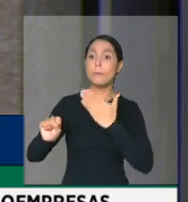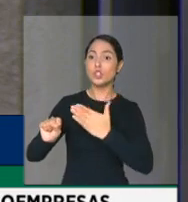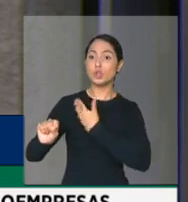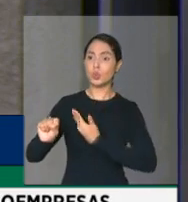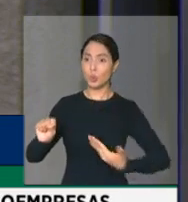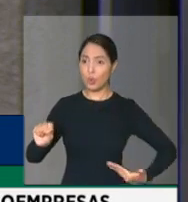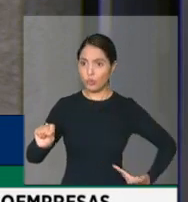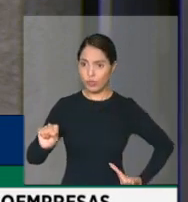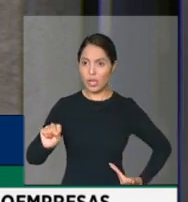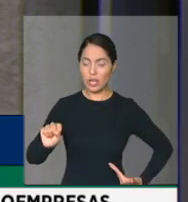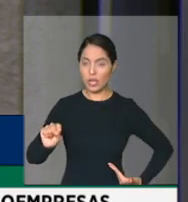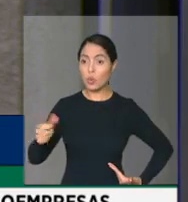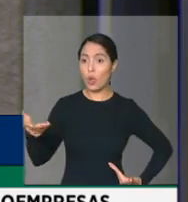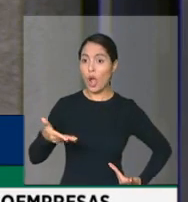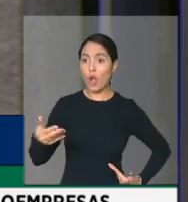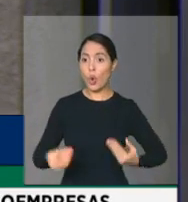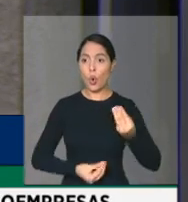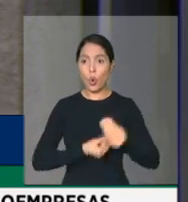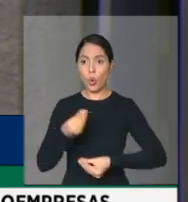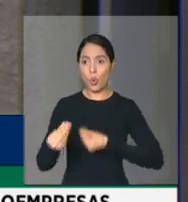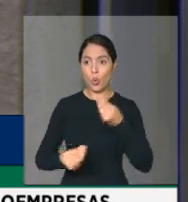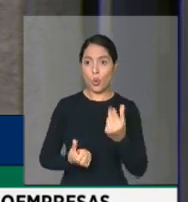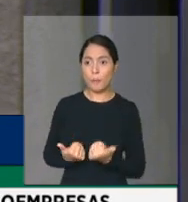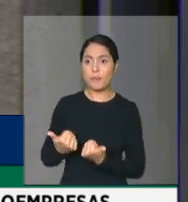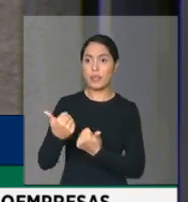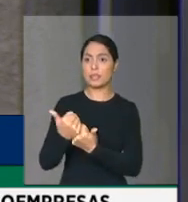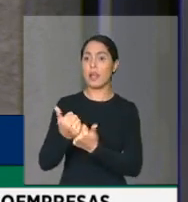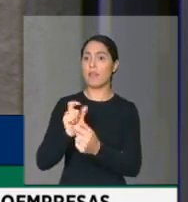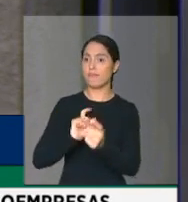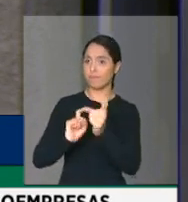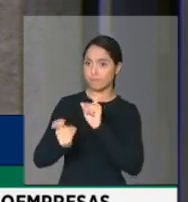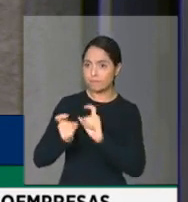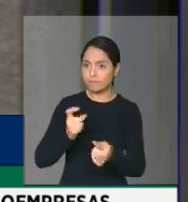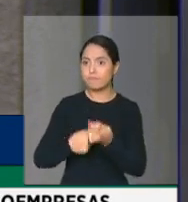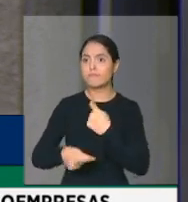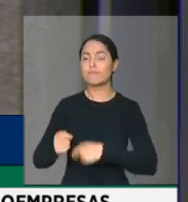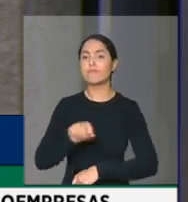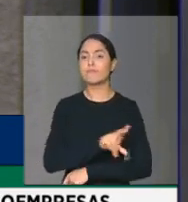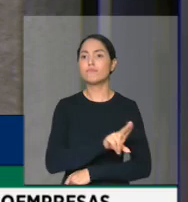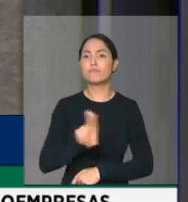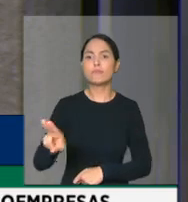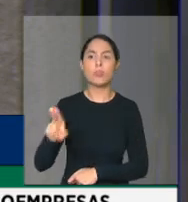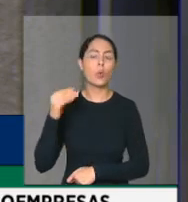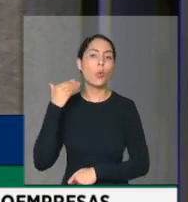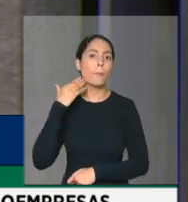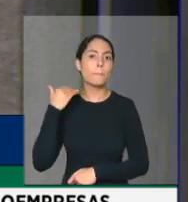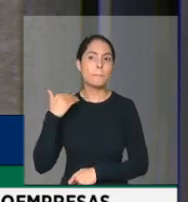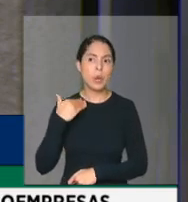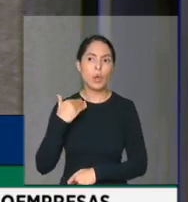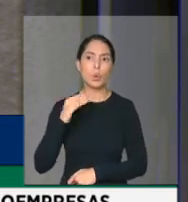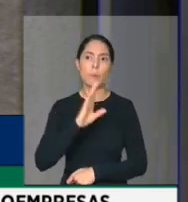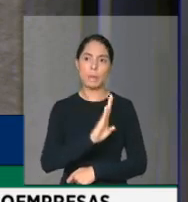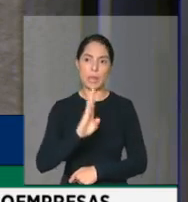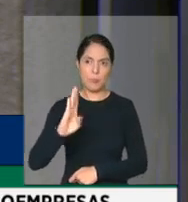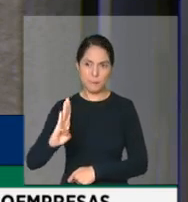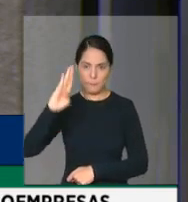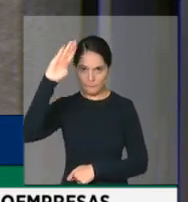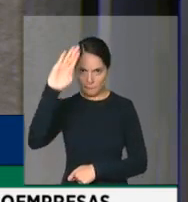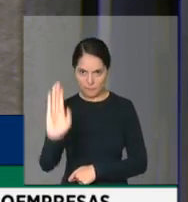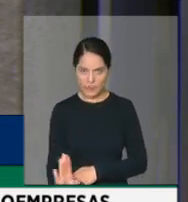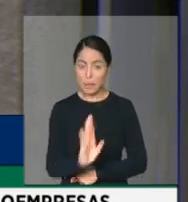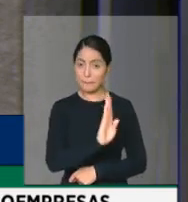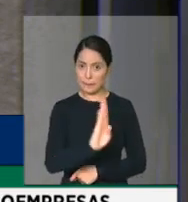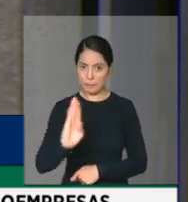o banco, agora que vai entrar para administrar esse fundo garantidor, será o Banco do Brasil. Então, nada muda